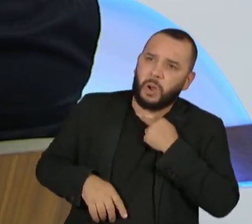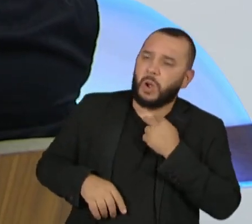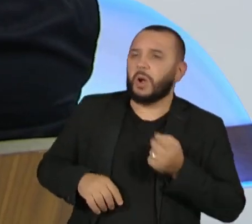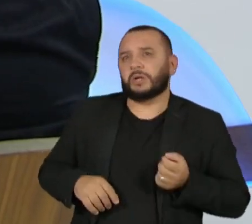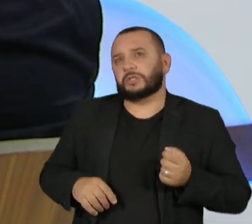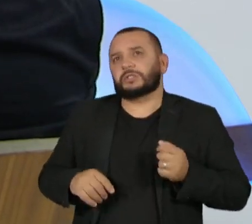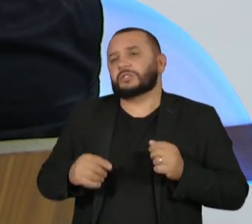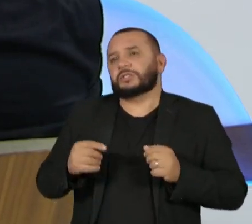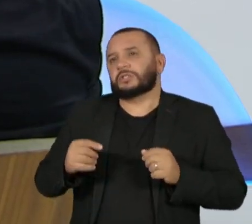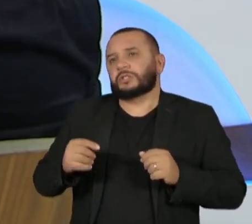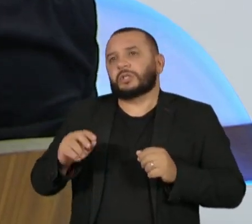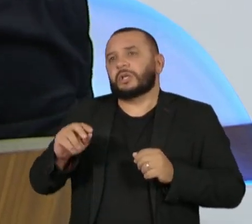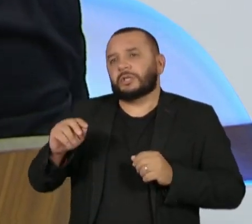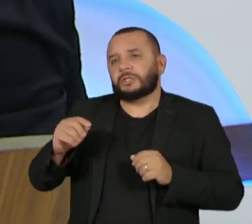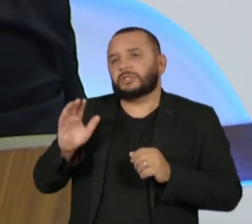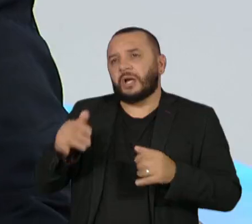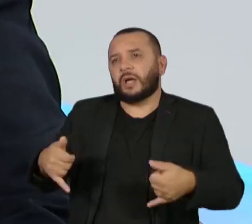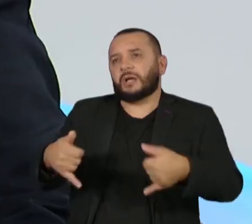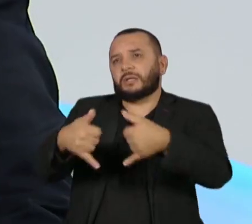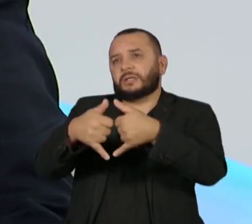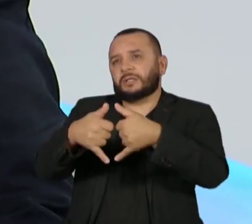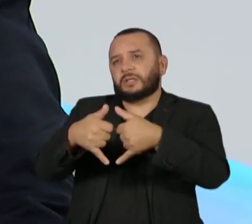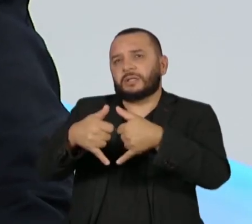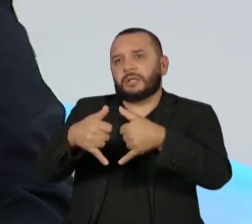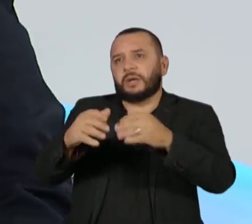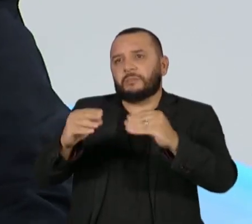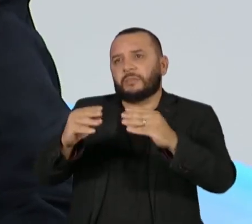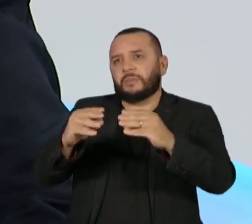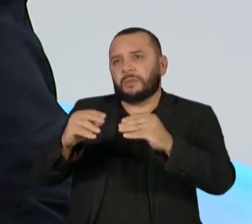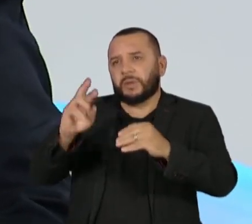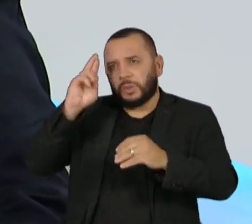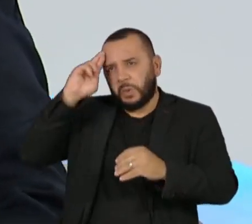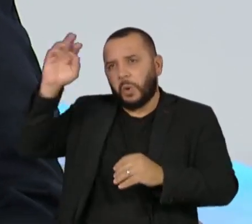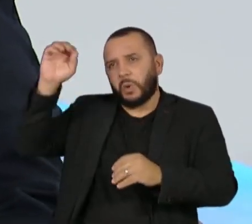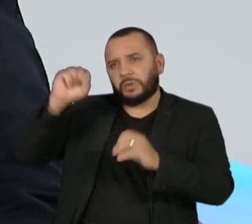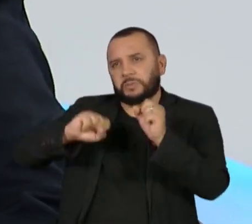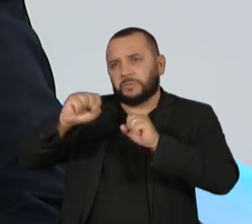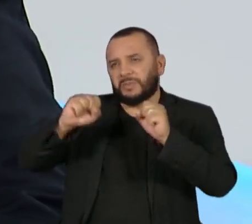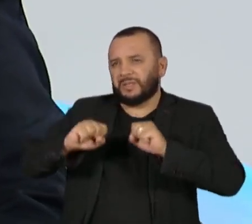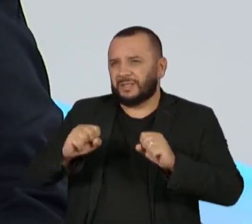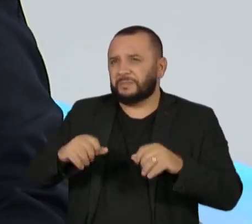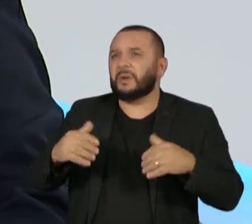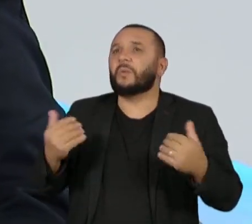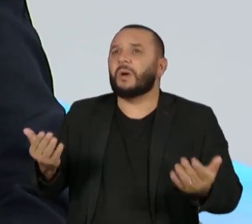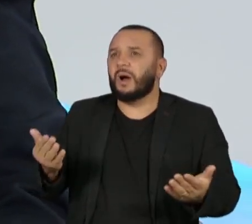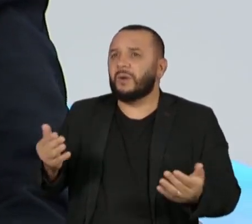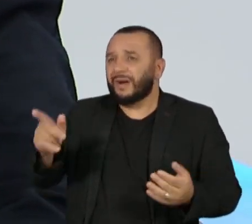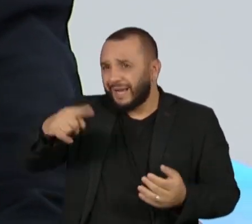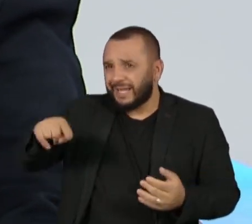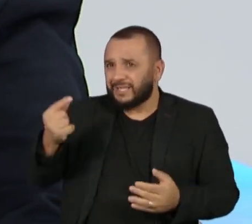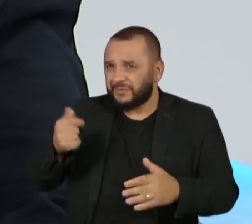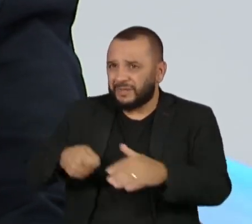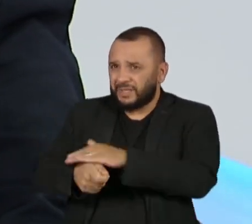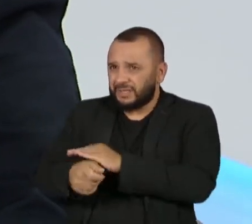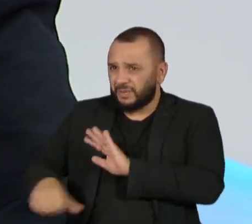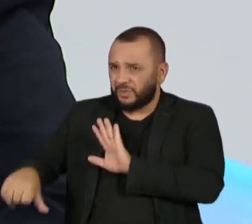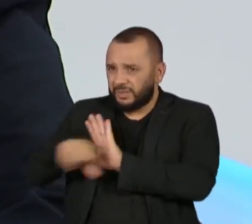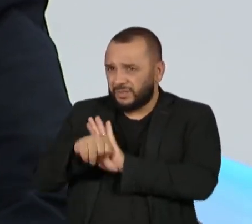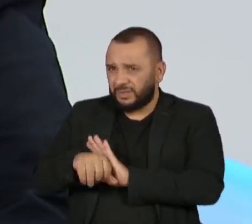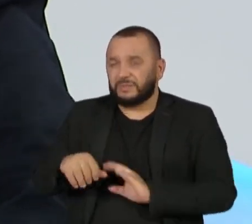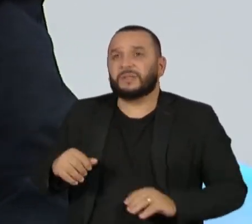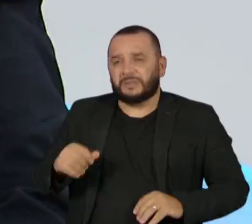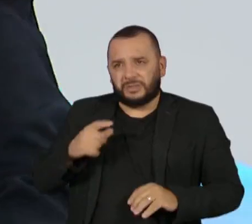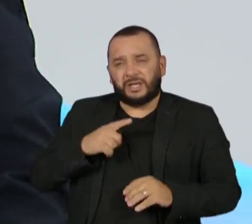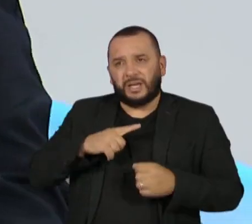quebrado o sigilo de empresários. Mas quais empresários? Os que estão financiando crimes? Isso, no meu Código Penal, no